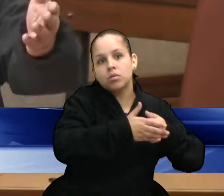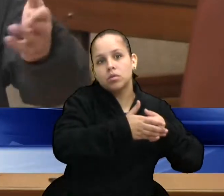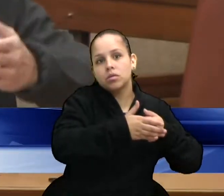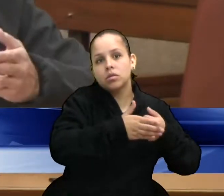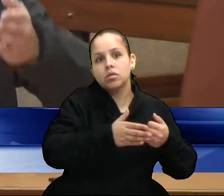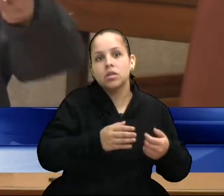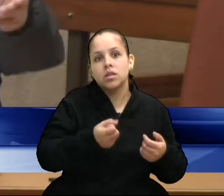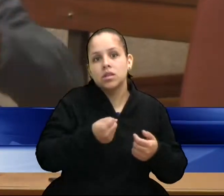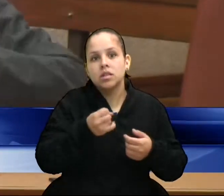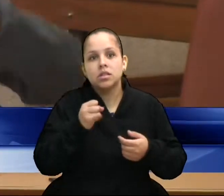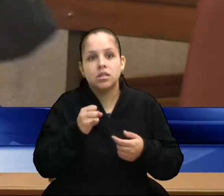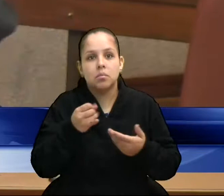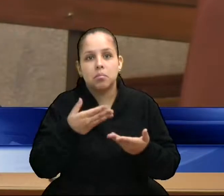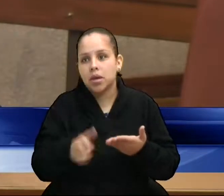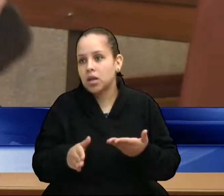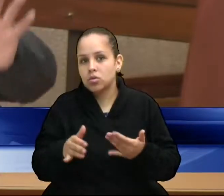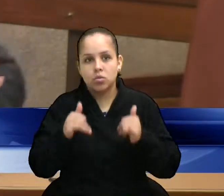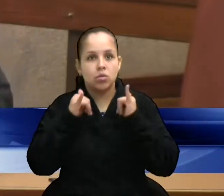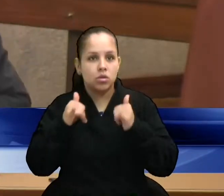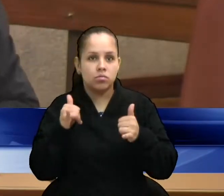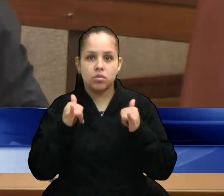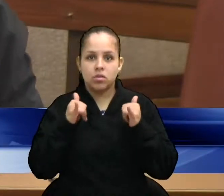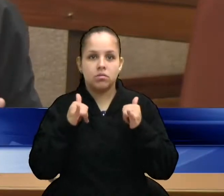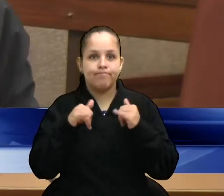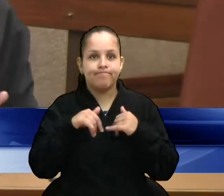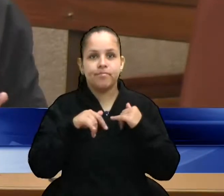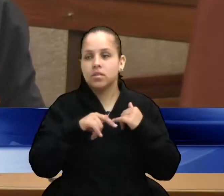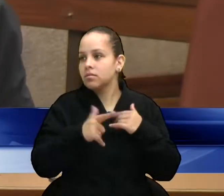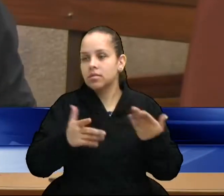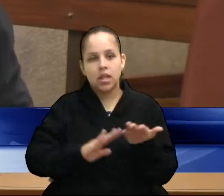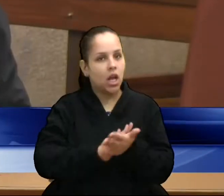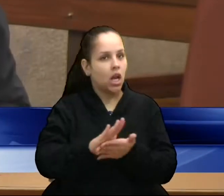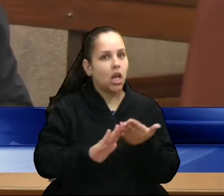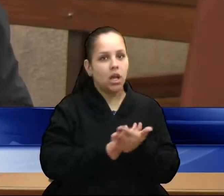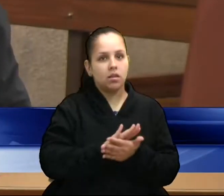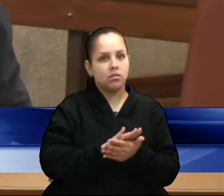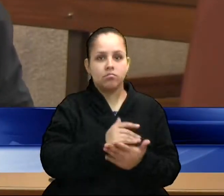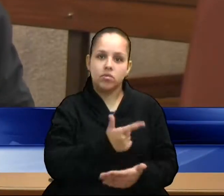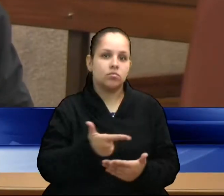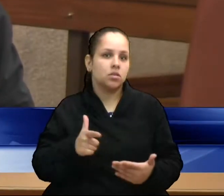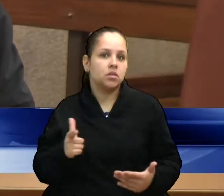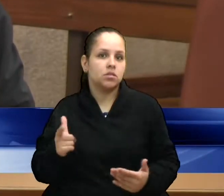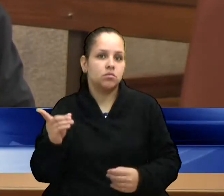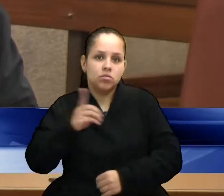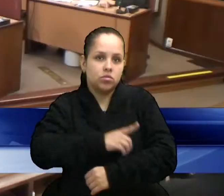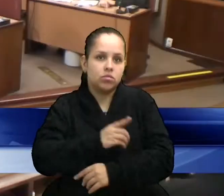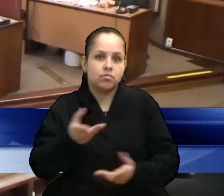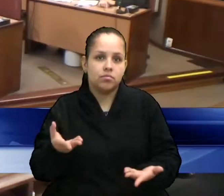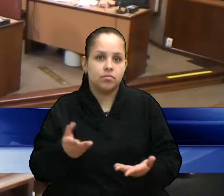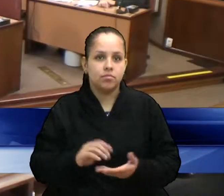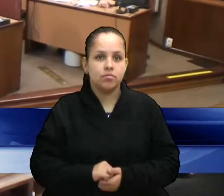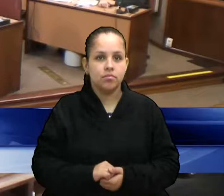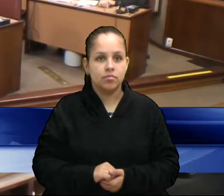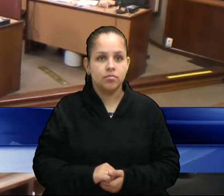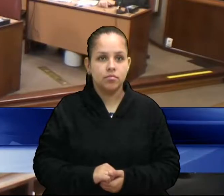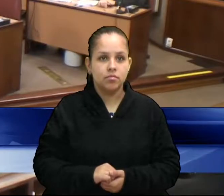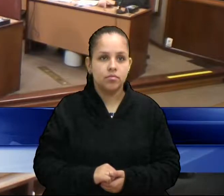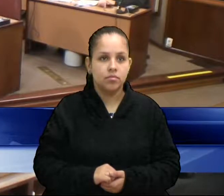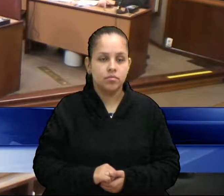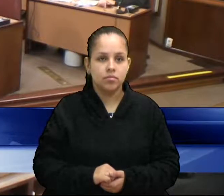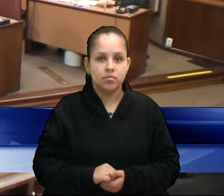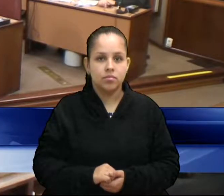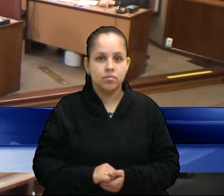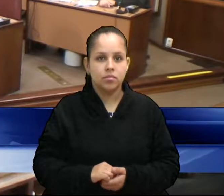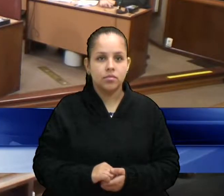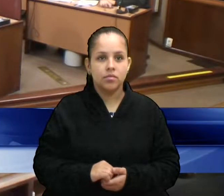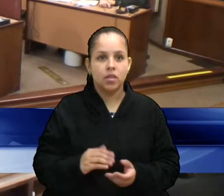estraga um ônibus, a linha vai ficar sem o transporte seletivo. Então, eu